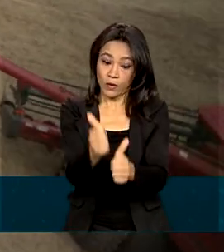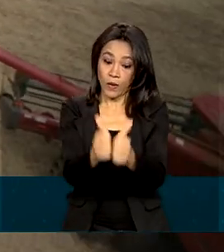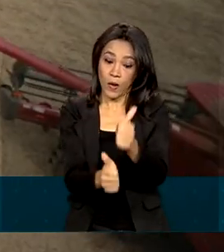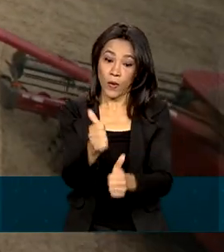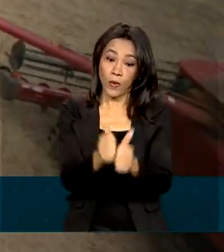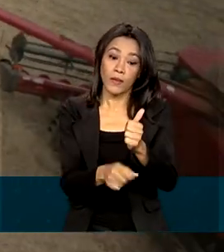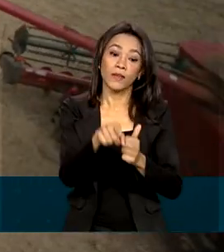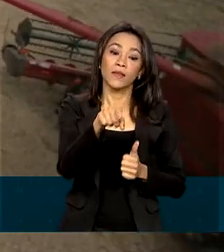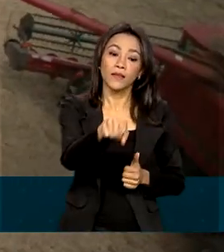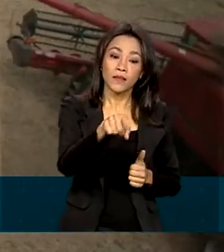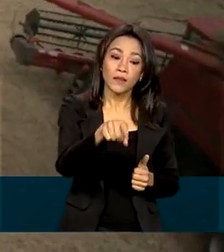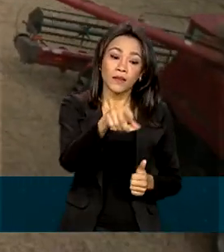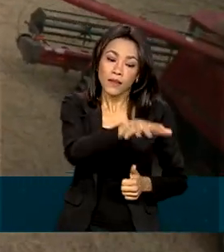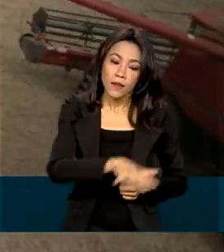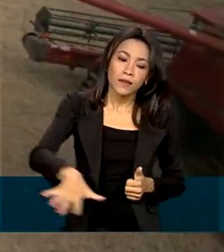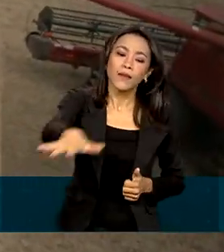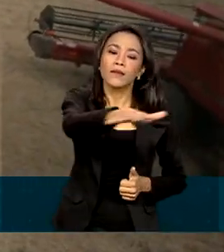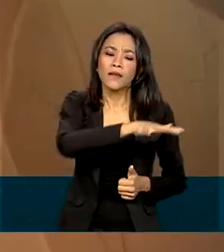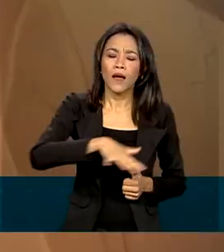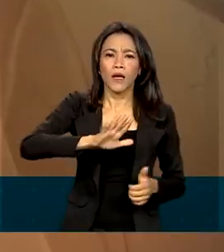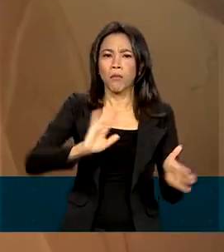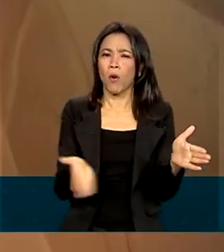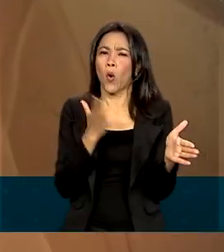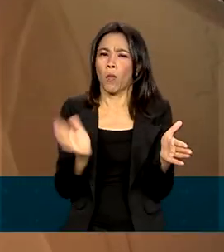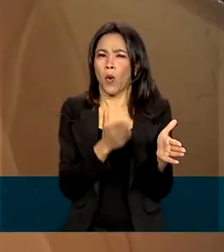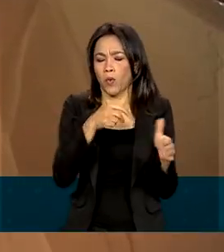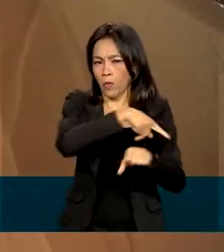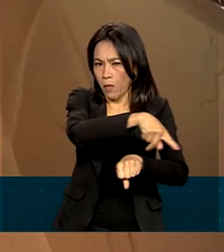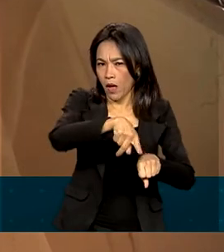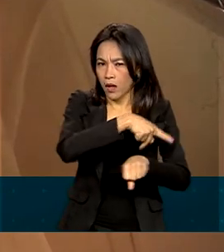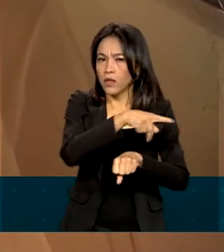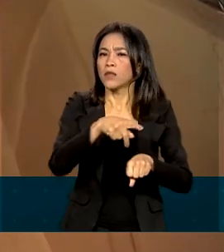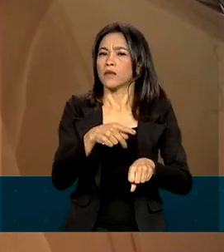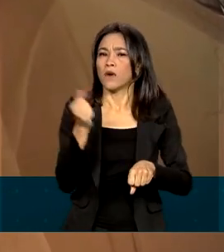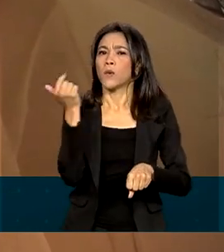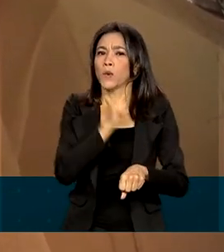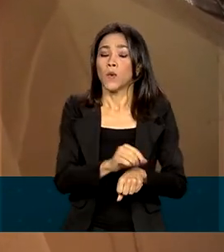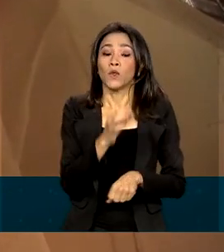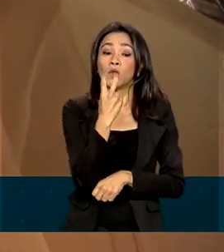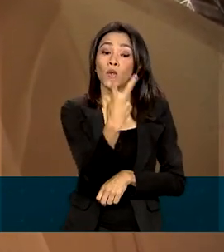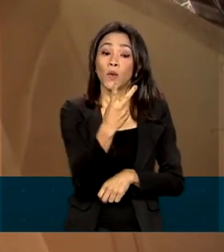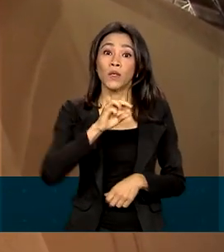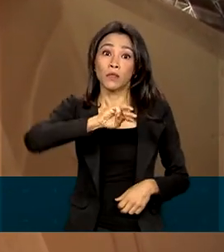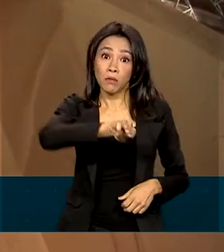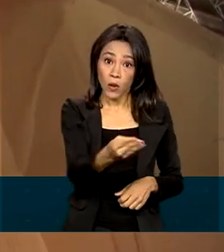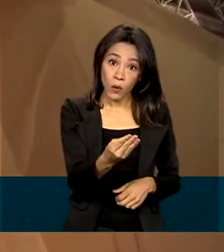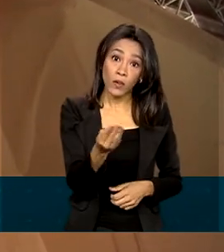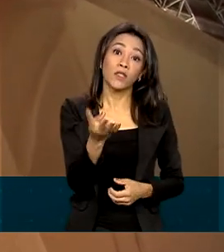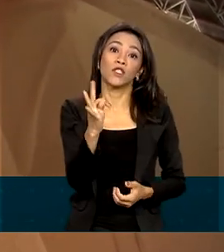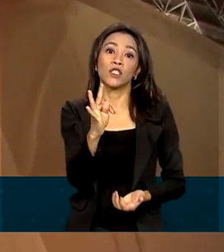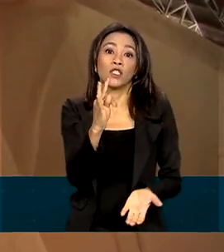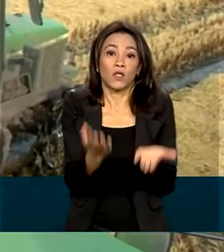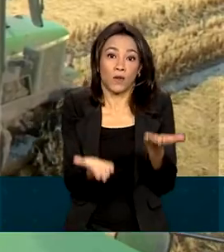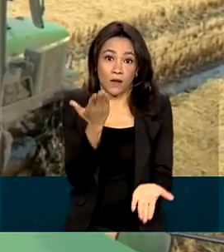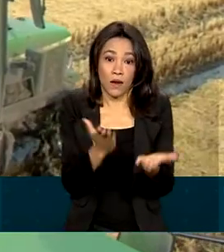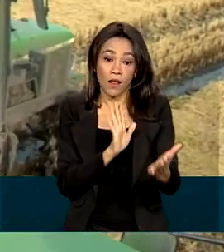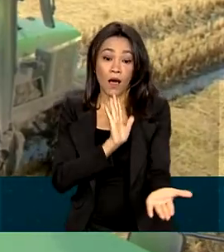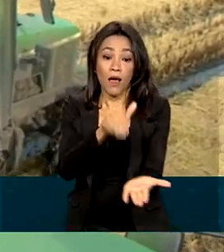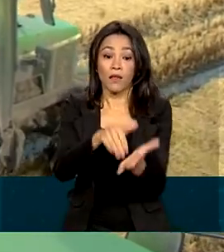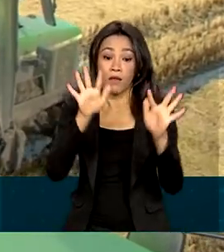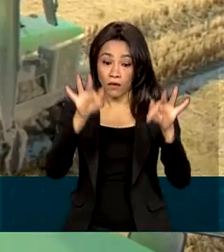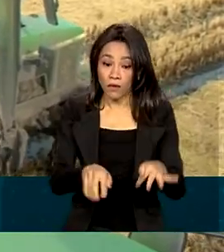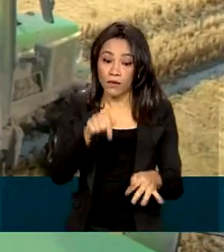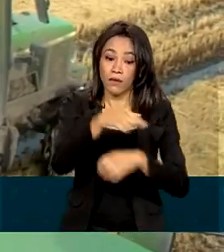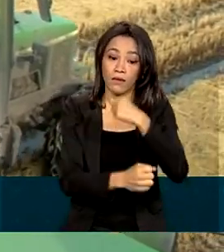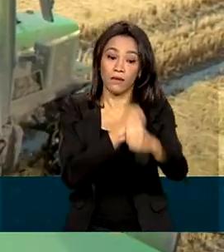as exportações do cereal produzido no país devem alcançar a marca de 2 milhões de toneladas até o fim deste ano.